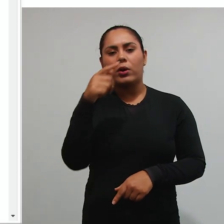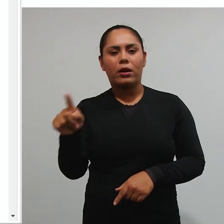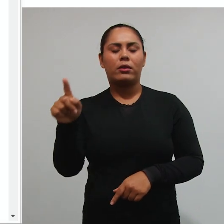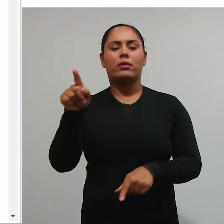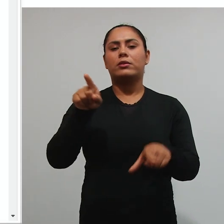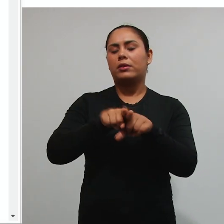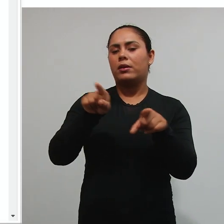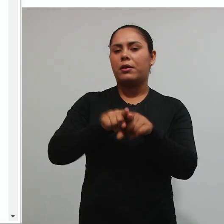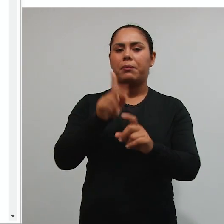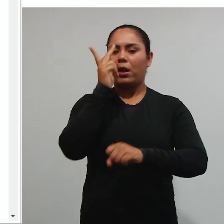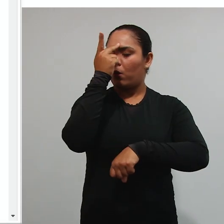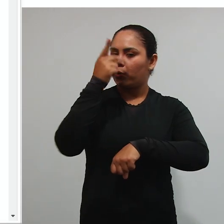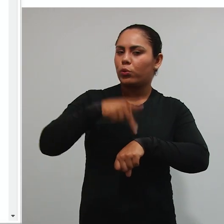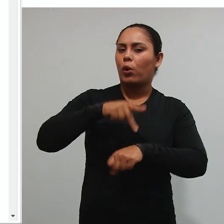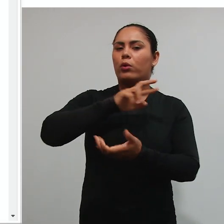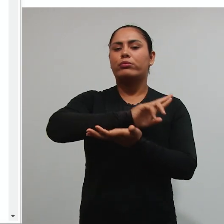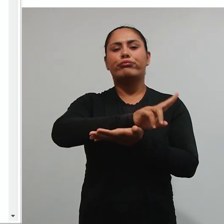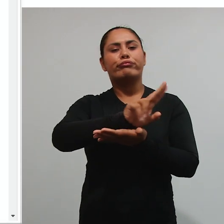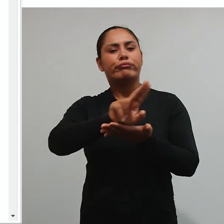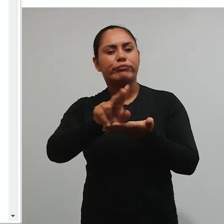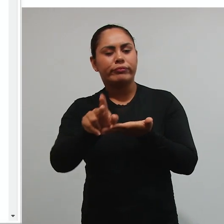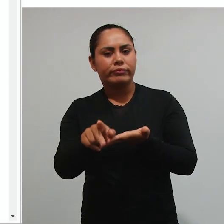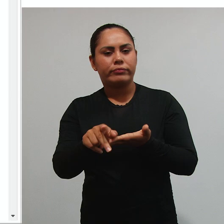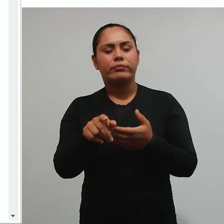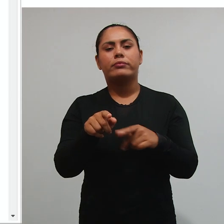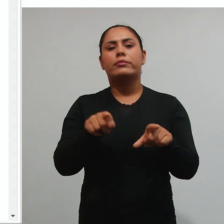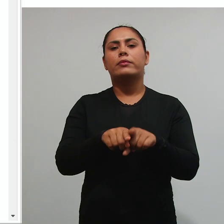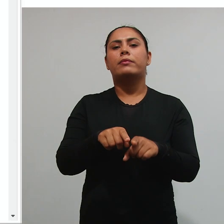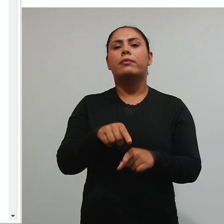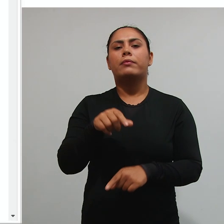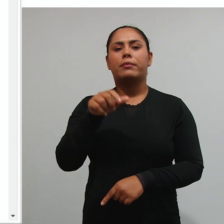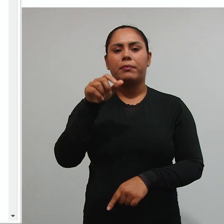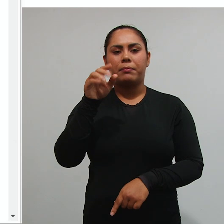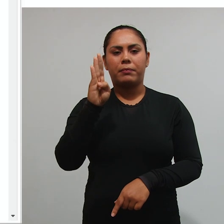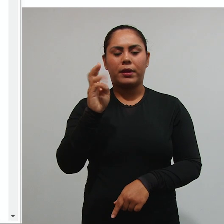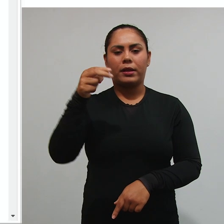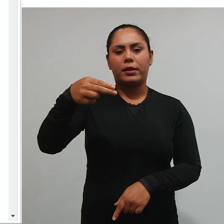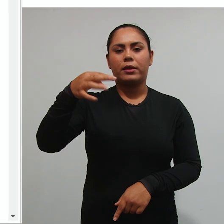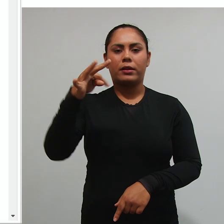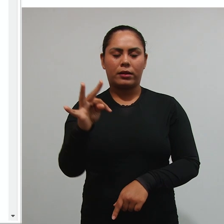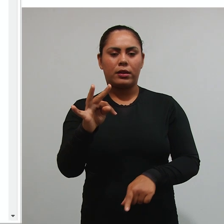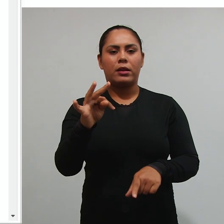né? Dos demais autores, da ABNT,